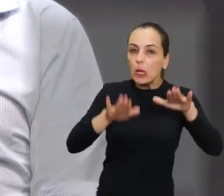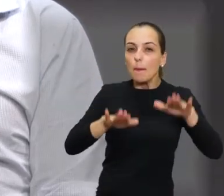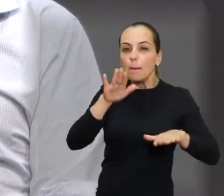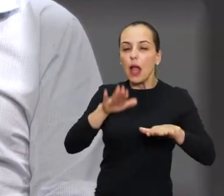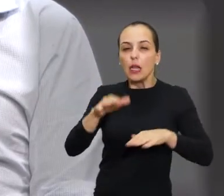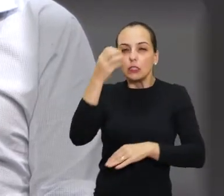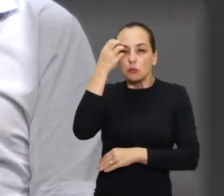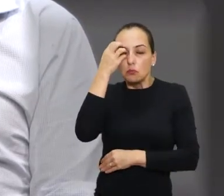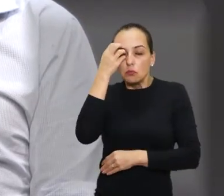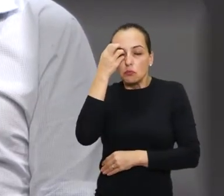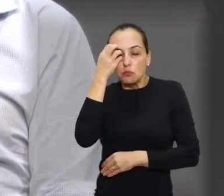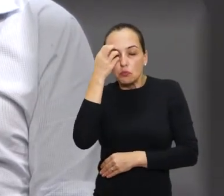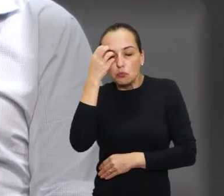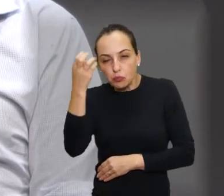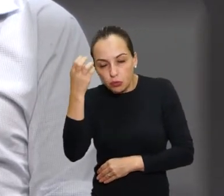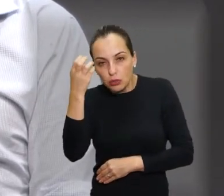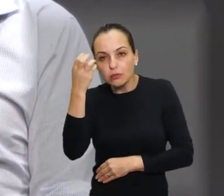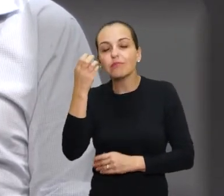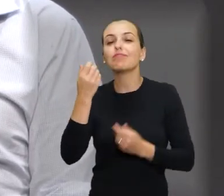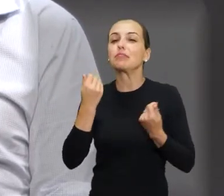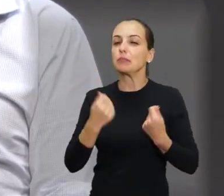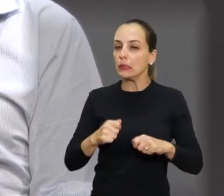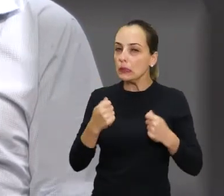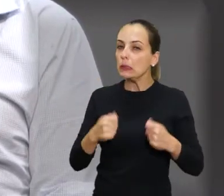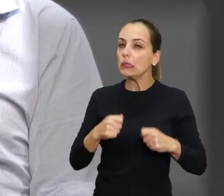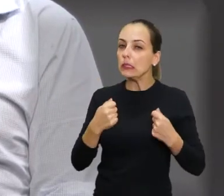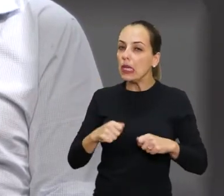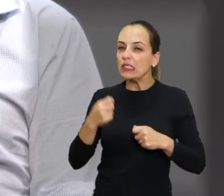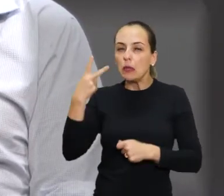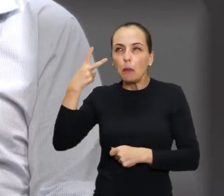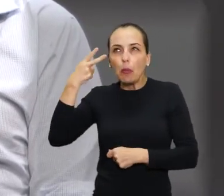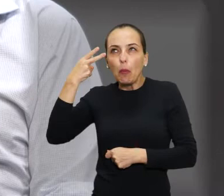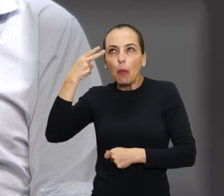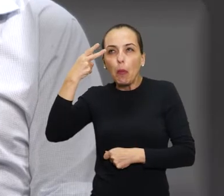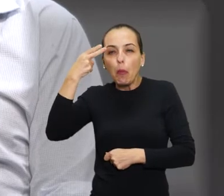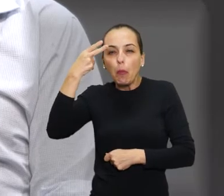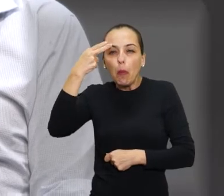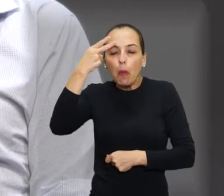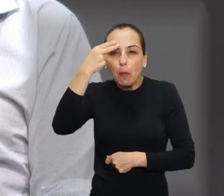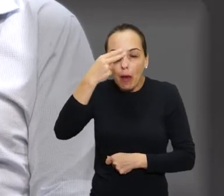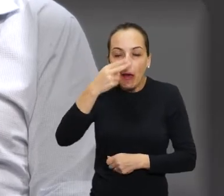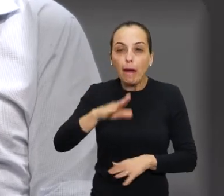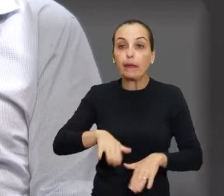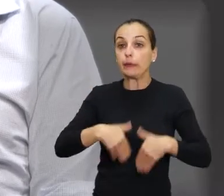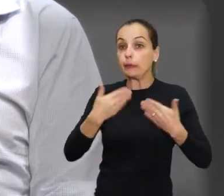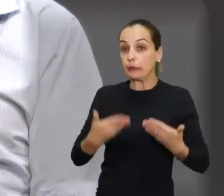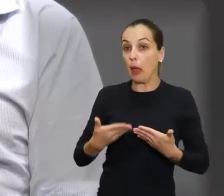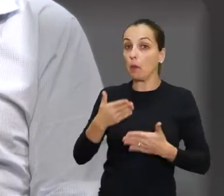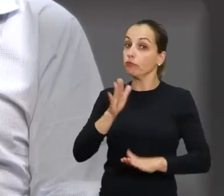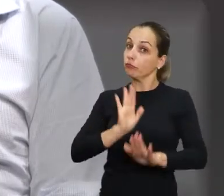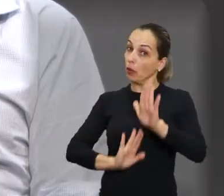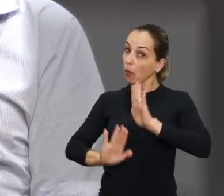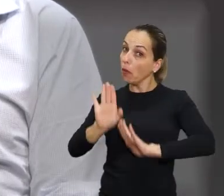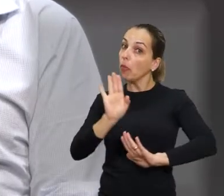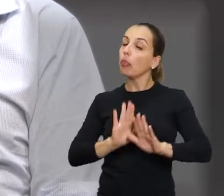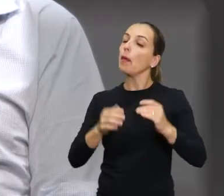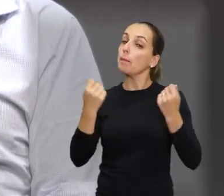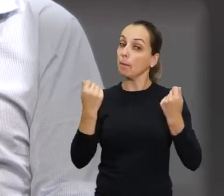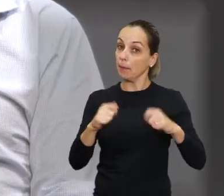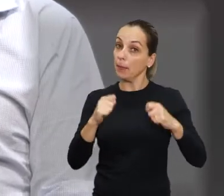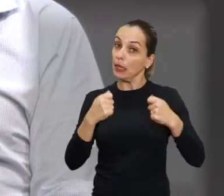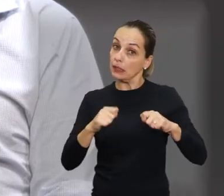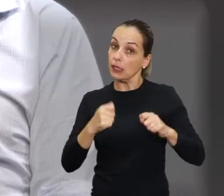então se a gente nós podemos ter invasão de estruturas nobres, como o globo ocular e eventualmente ter que eviscerar.